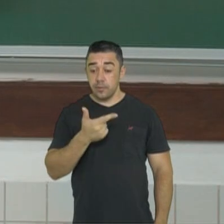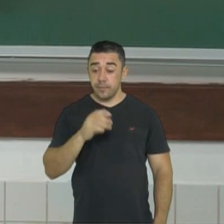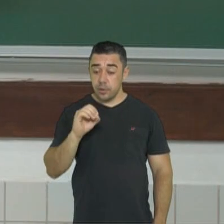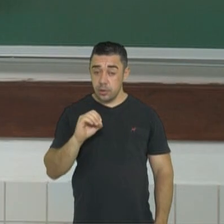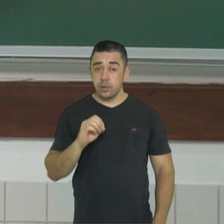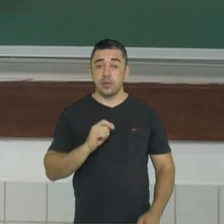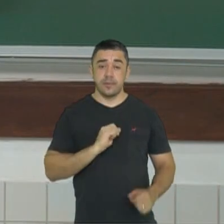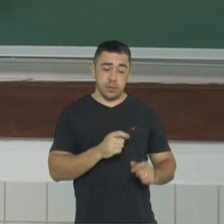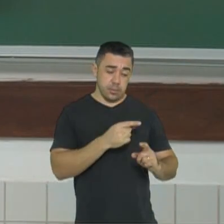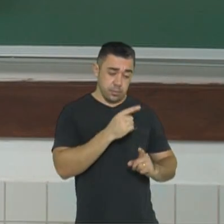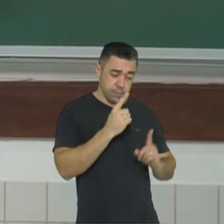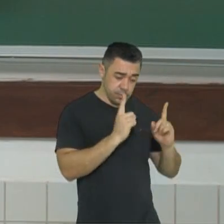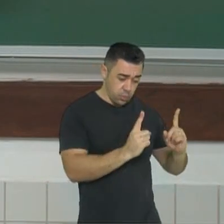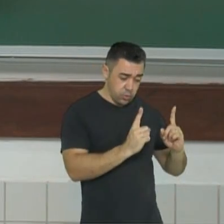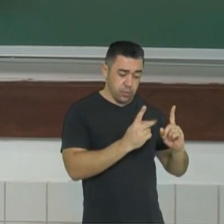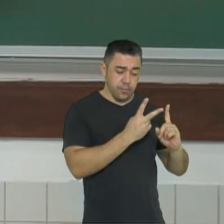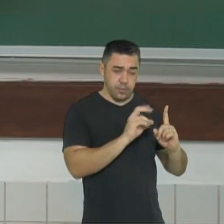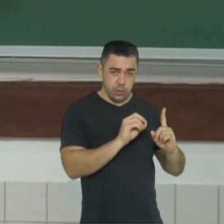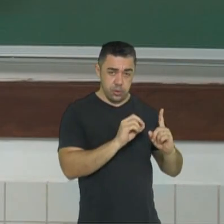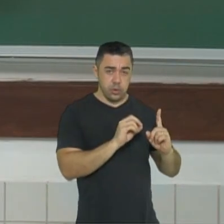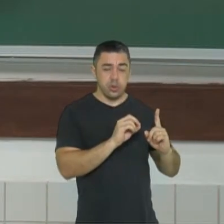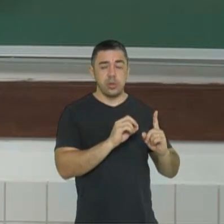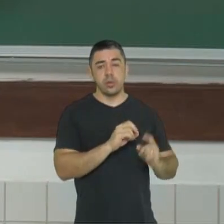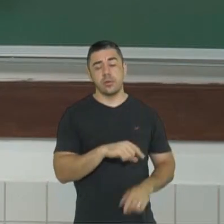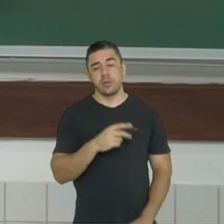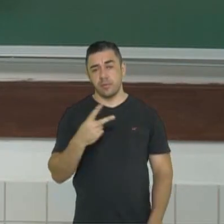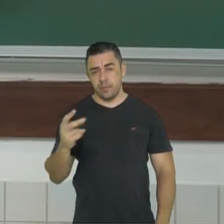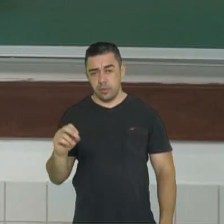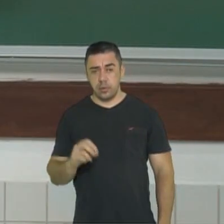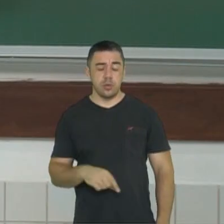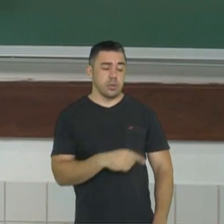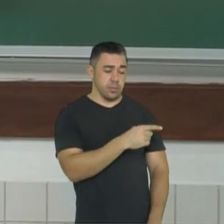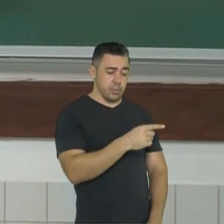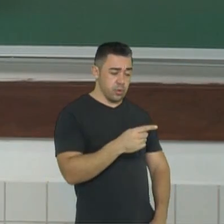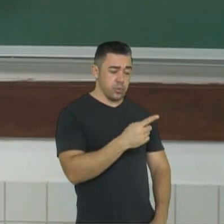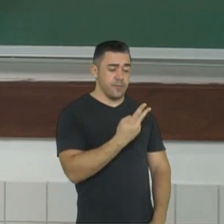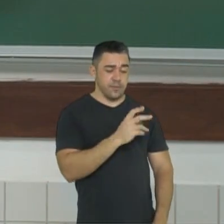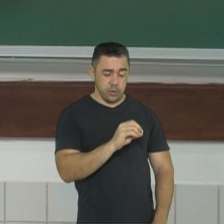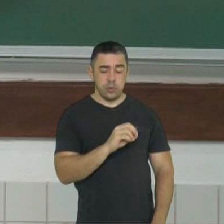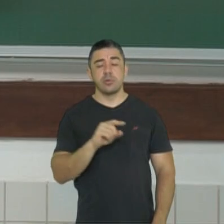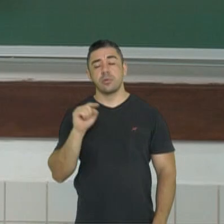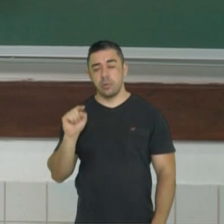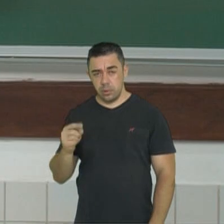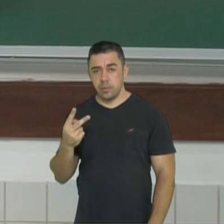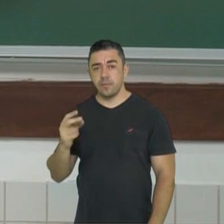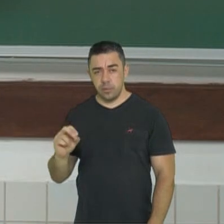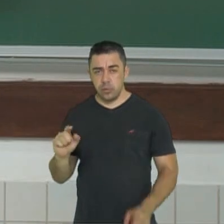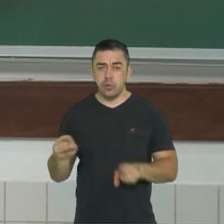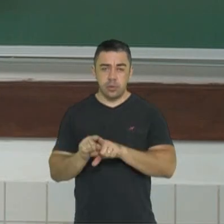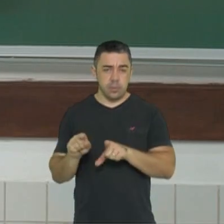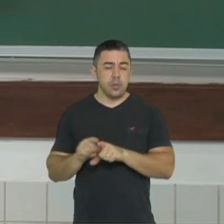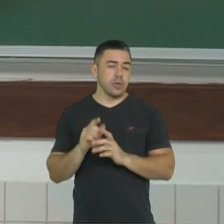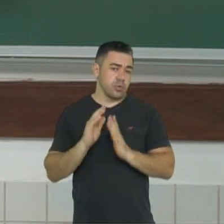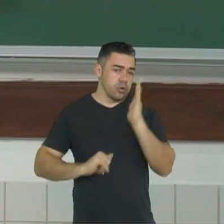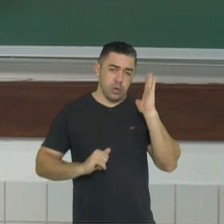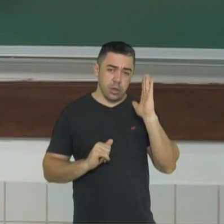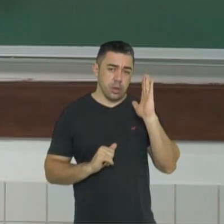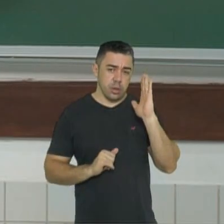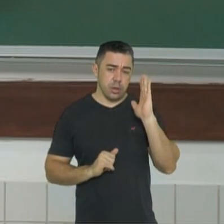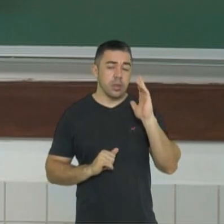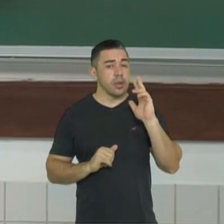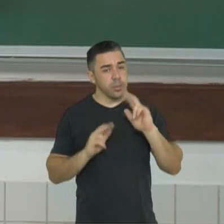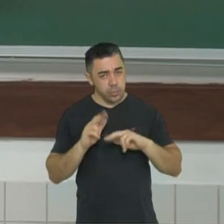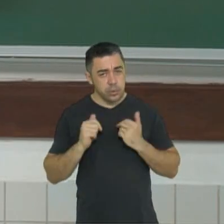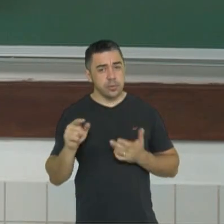20 a gente fez módulo de 20 vinte e modo de menos 20 que também é gente eu tirei o modo